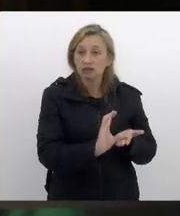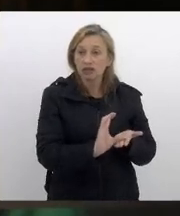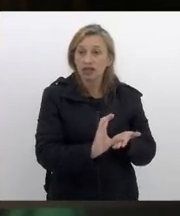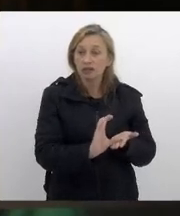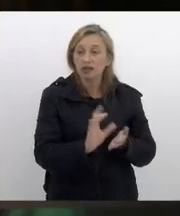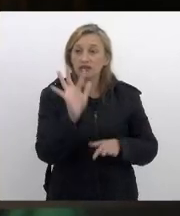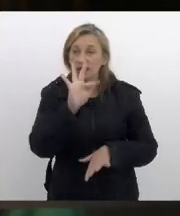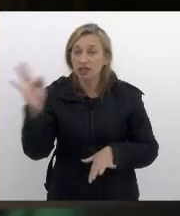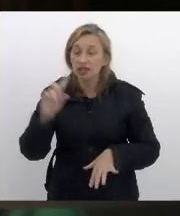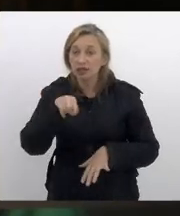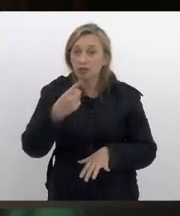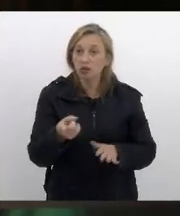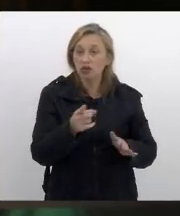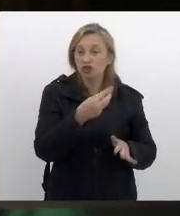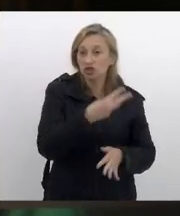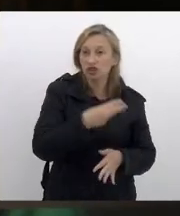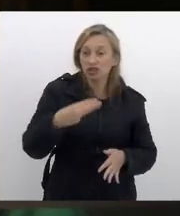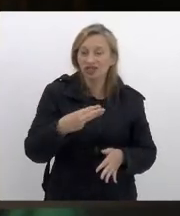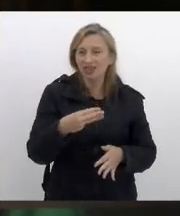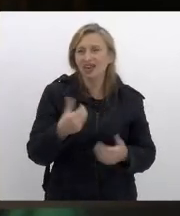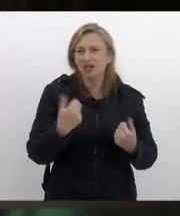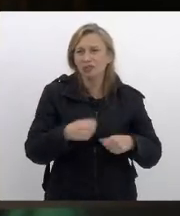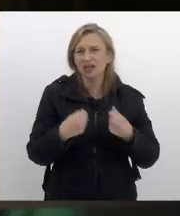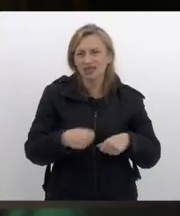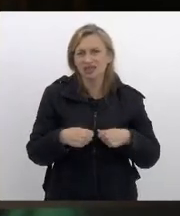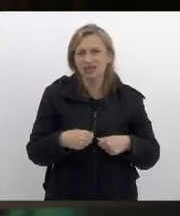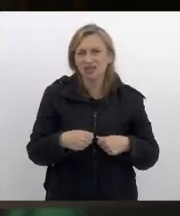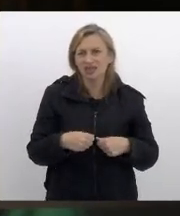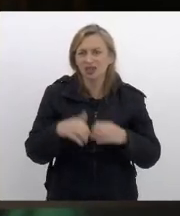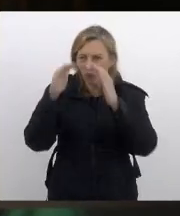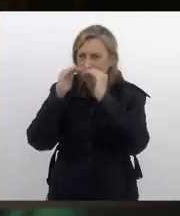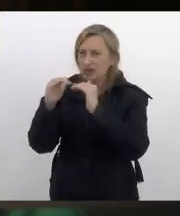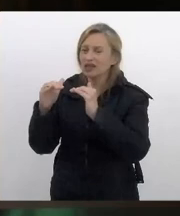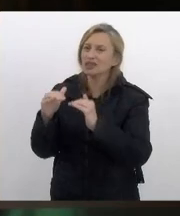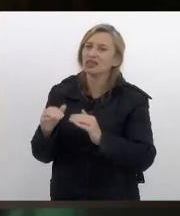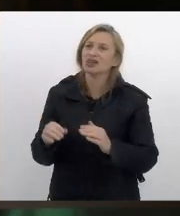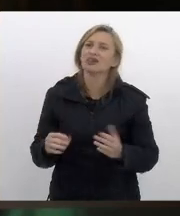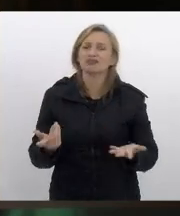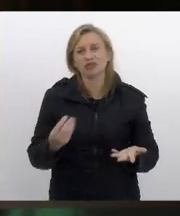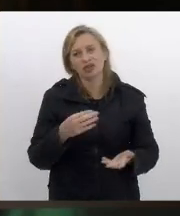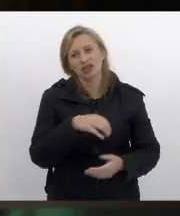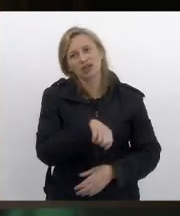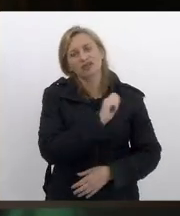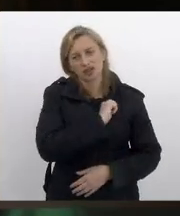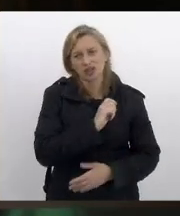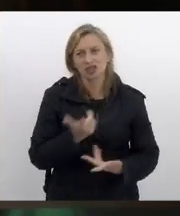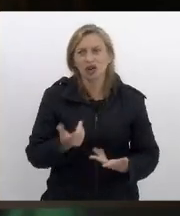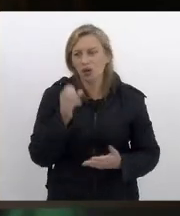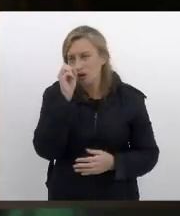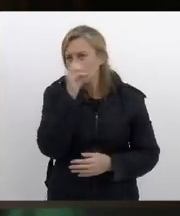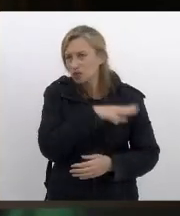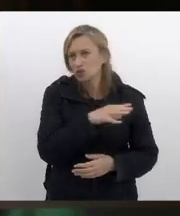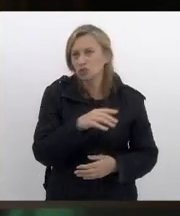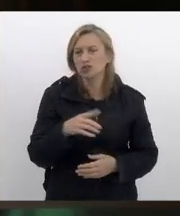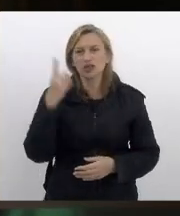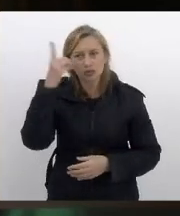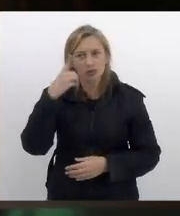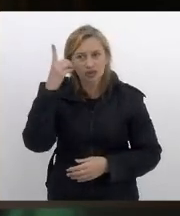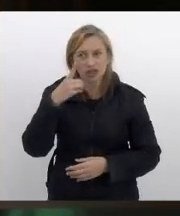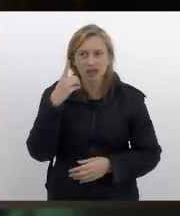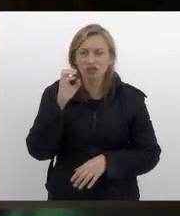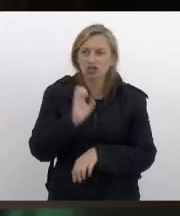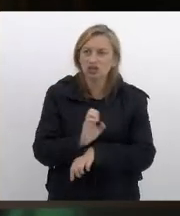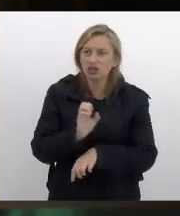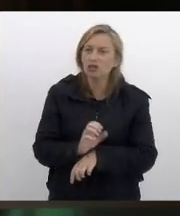a 33, e a gente ainda tem que submeter regime de recuperação fiscal. Isso é um absurdo. E principalmente os deputados federais têm que começar a ter posição